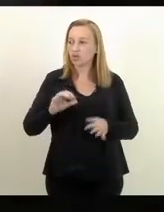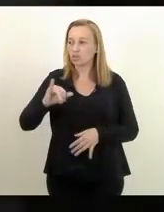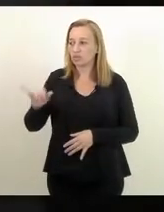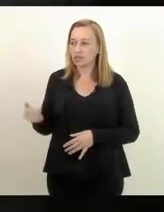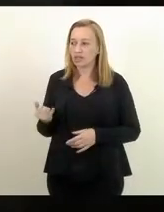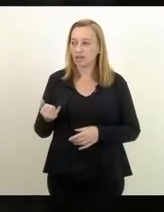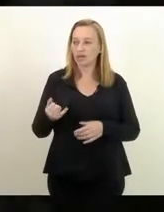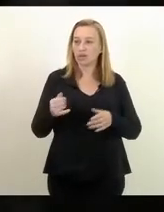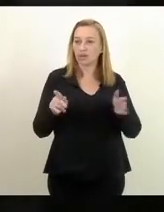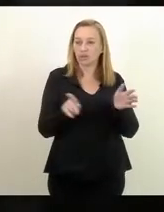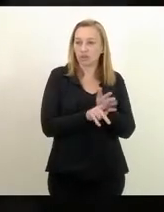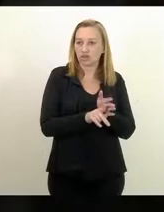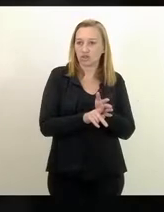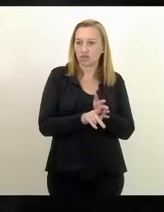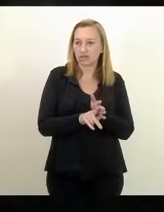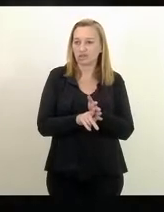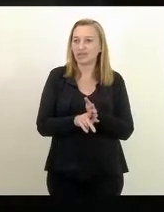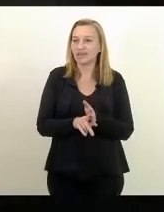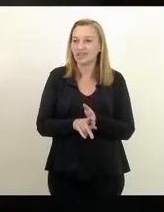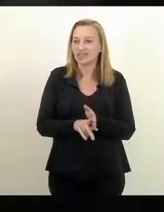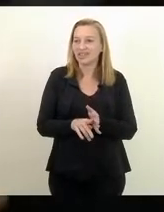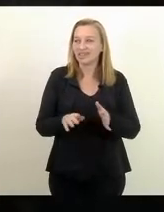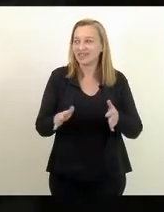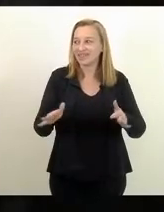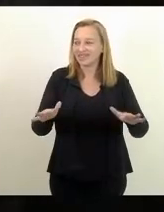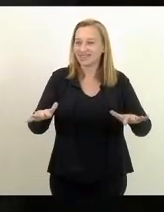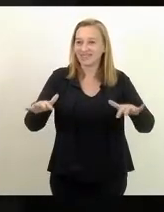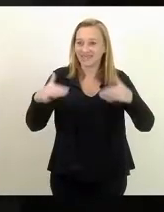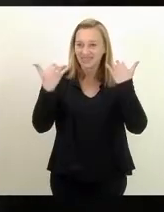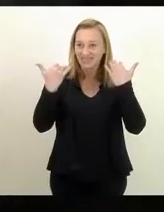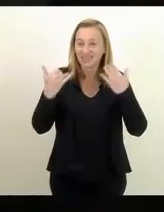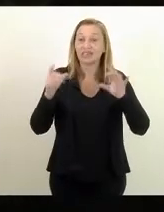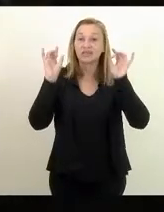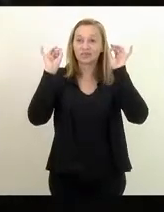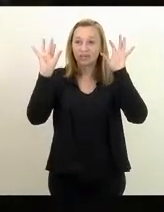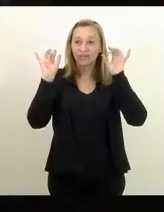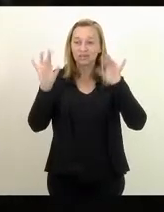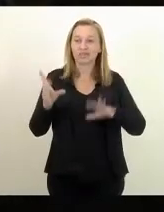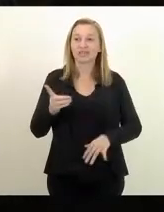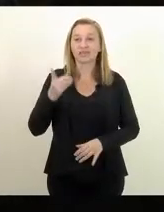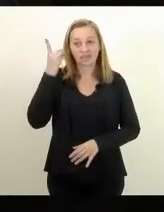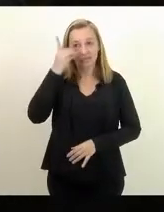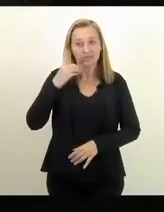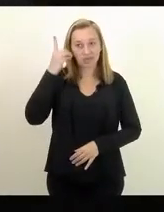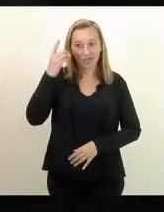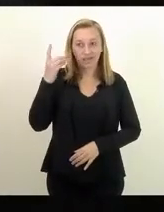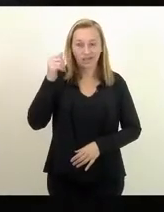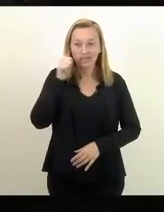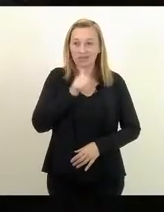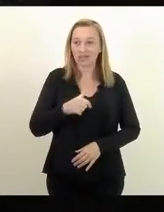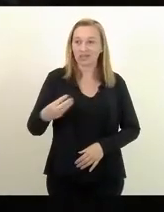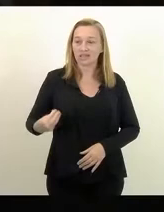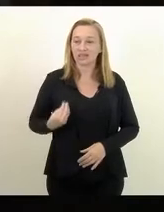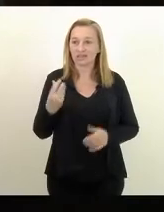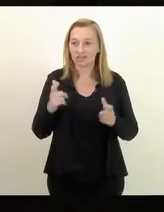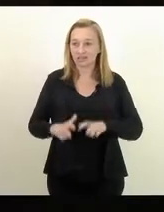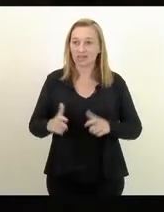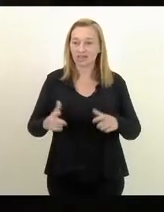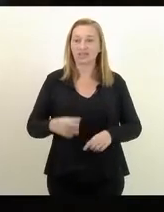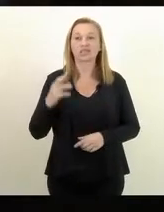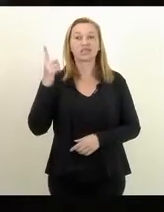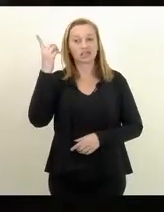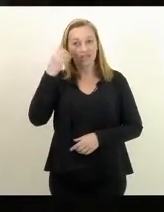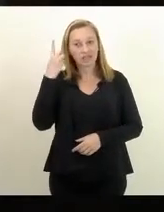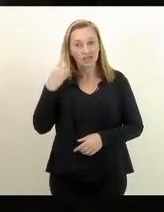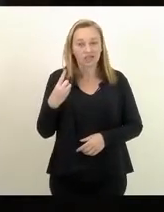projeto e chamar a atenção e especialmente das deputadas aqui presentes, deputado Dani Monteiro,